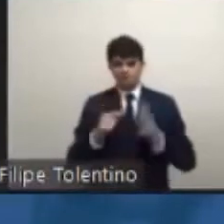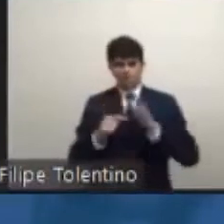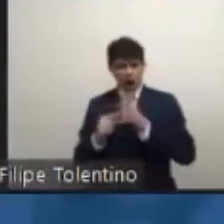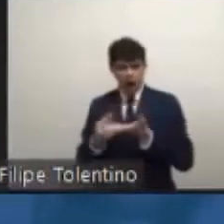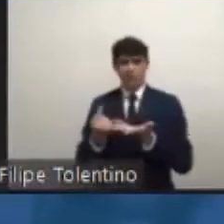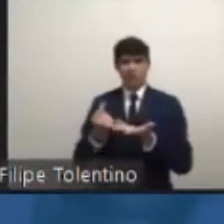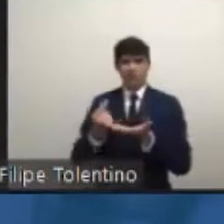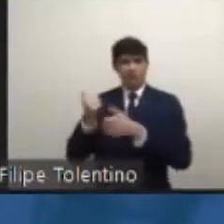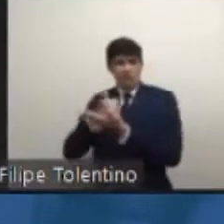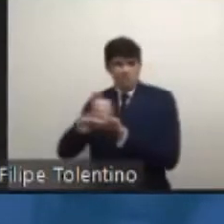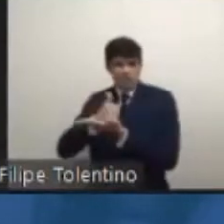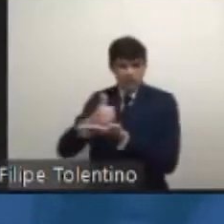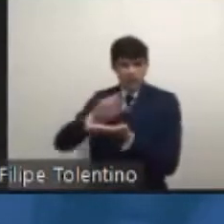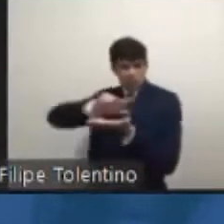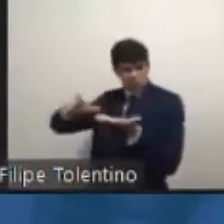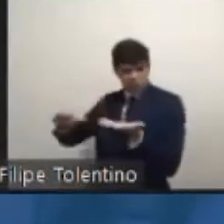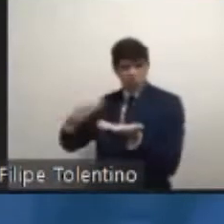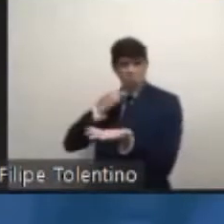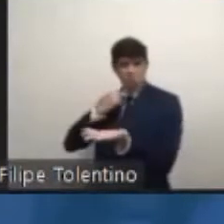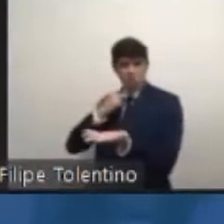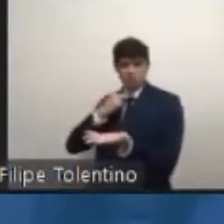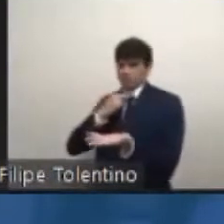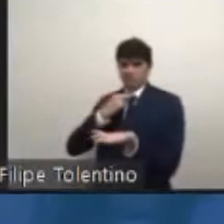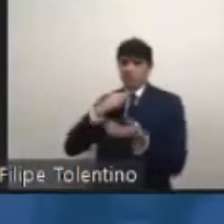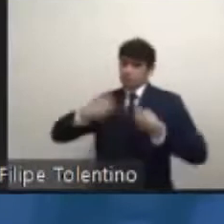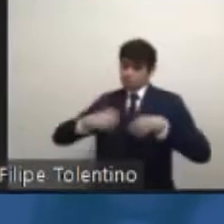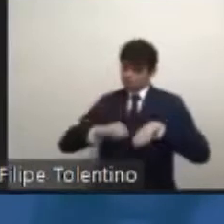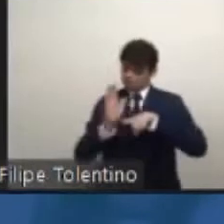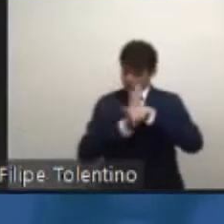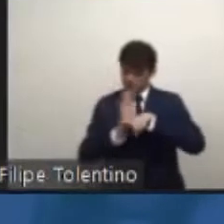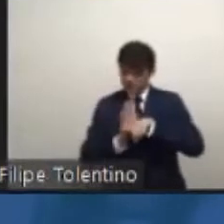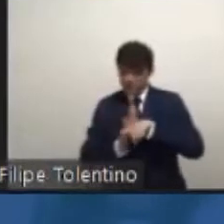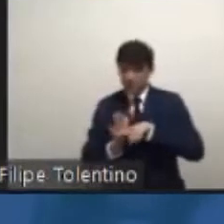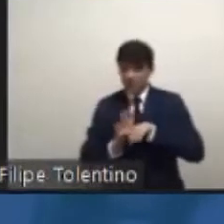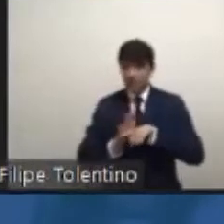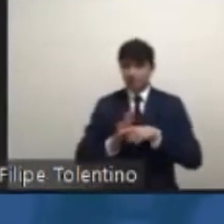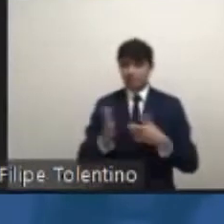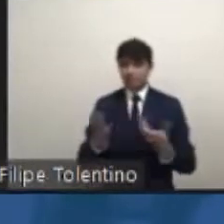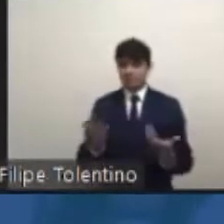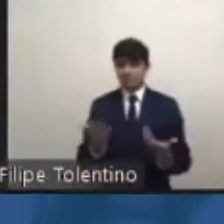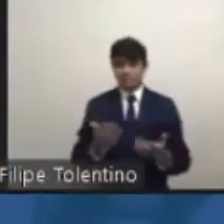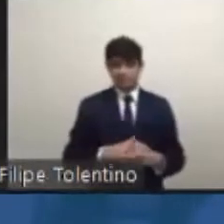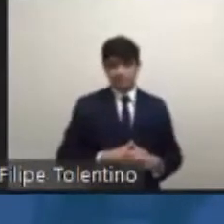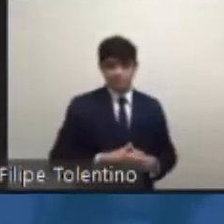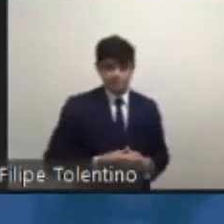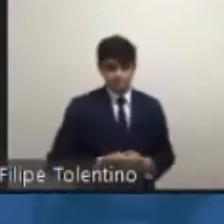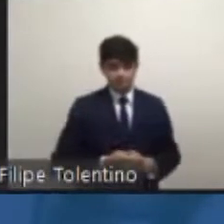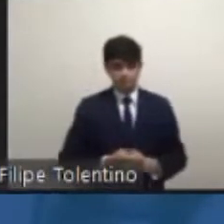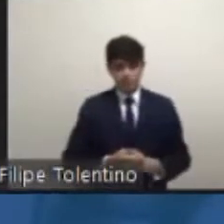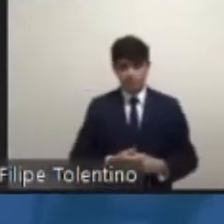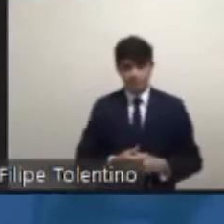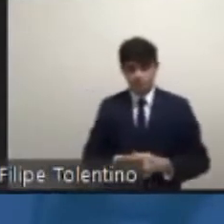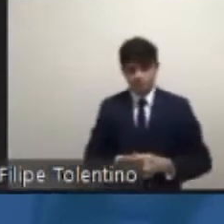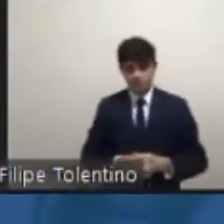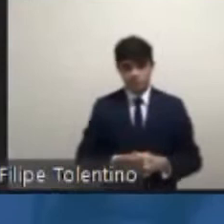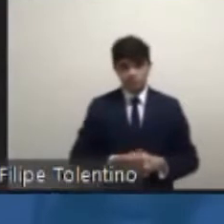É importante que ele use, nesse caso, os expedientes para poder flexibilizar isso dentro do hospital. Um outro